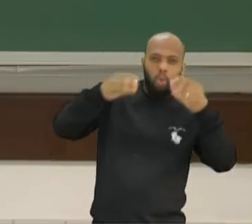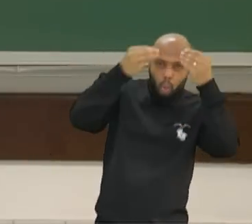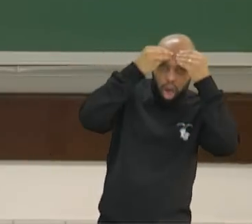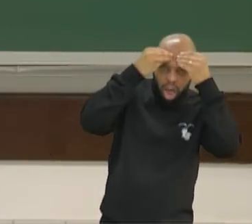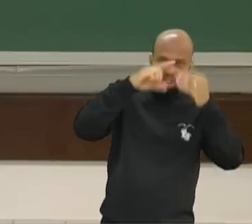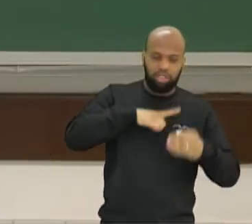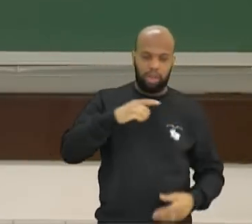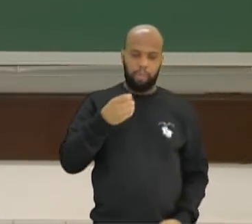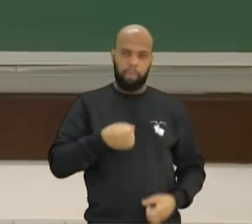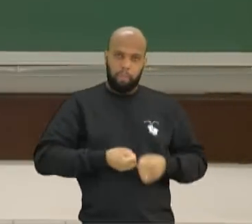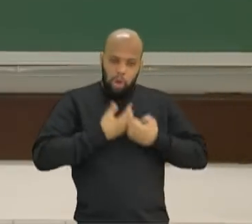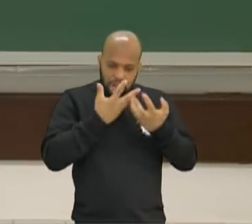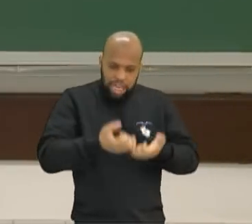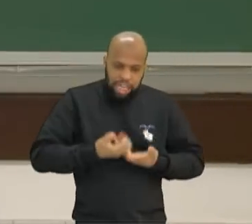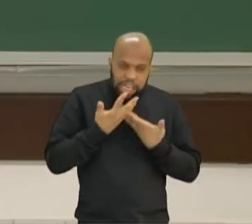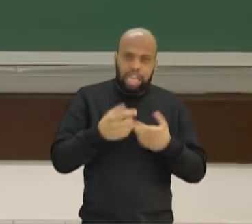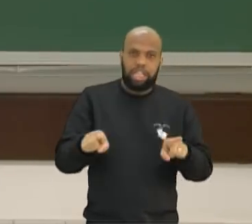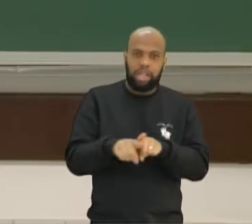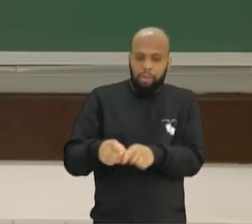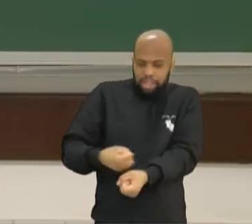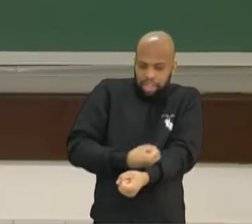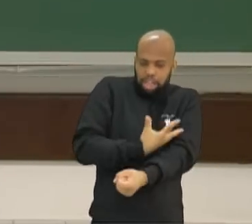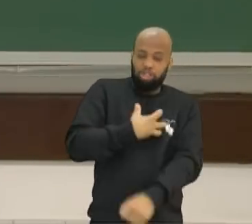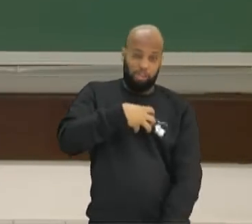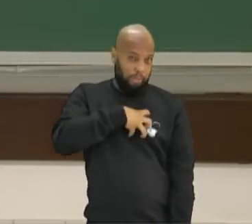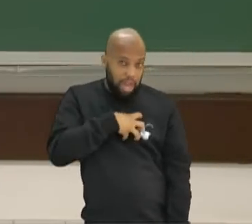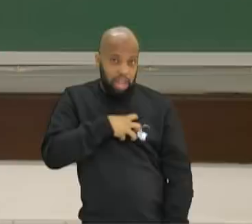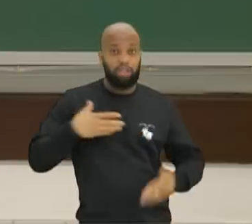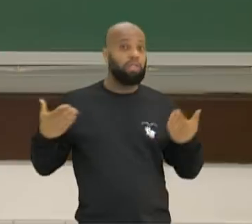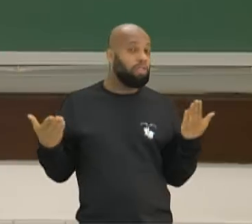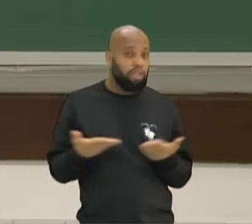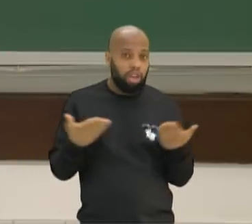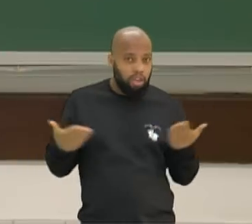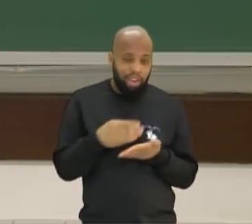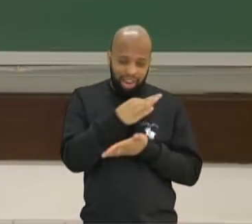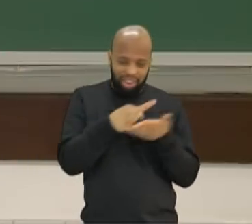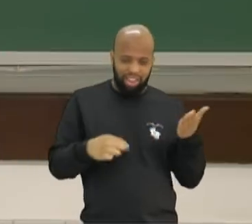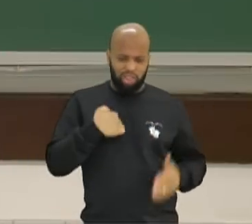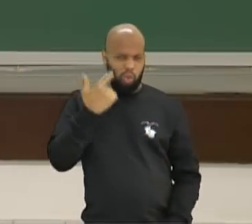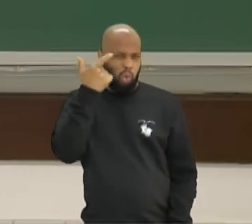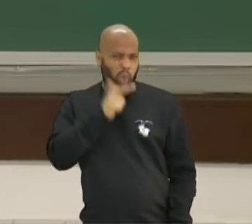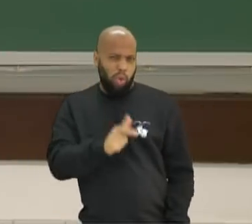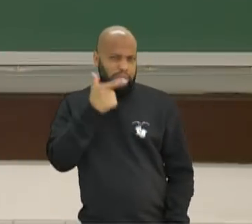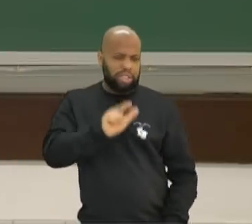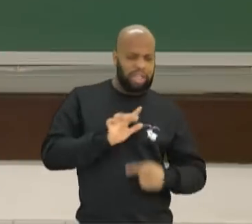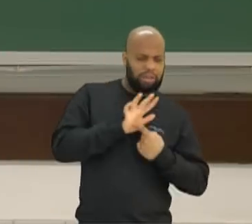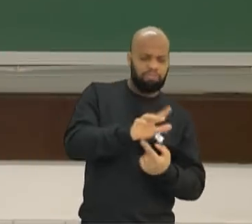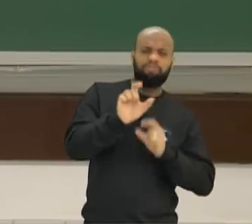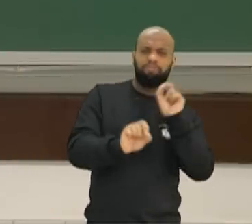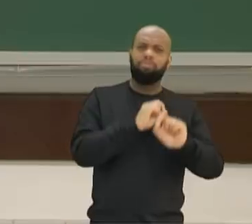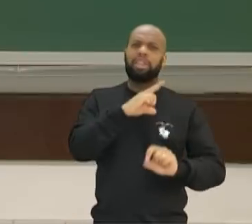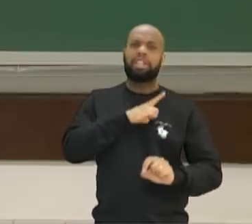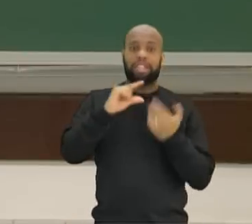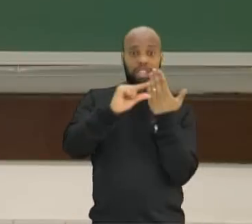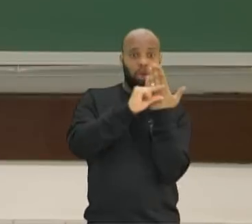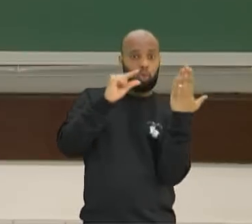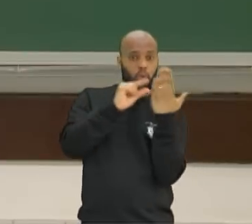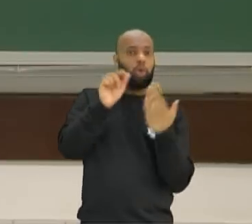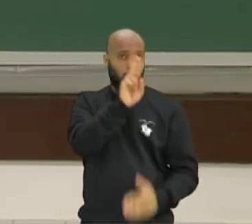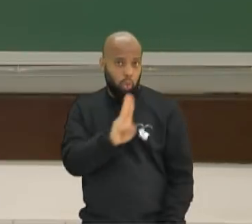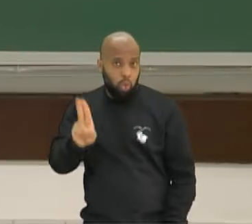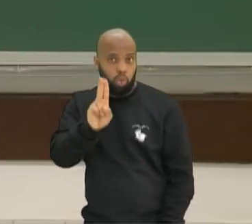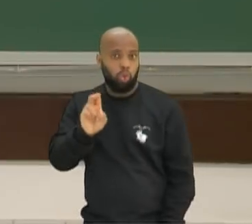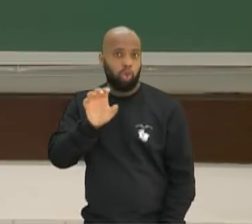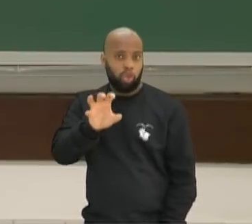Linguagem poética, linguagem emotiva. E nesse texto, será que eu consigo dizer que a autora fez